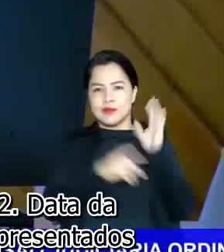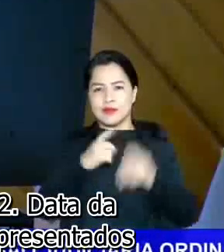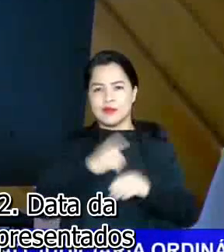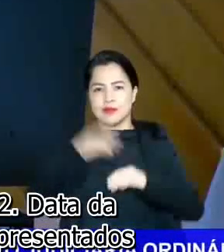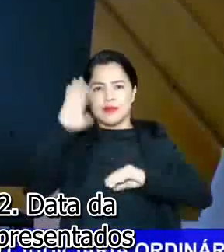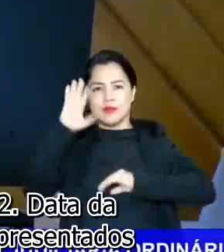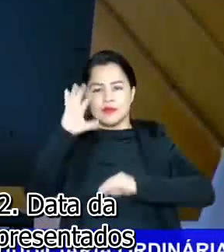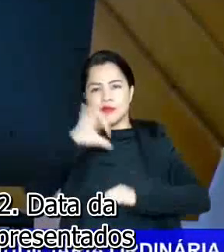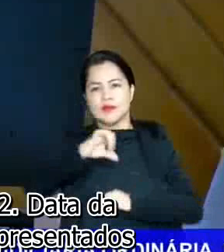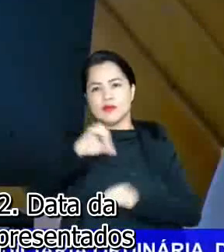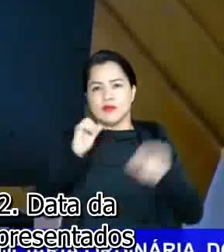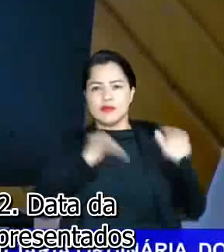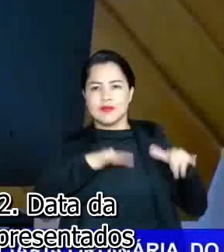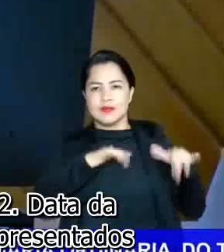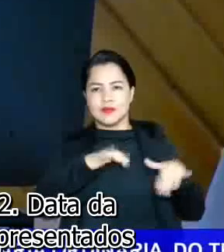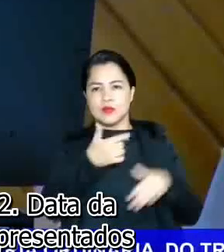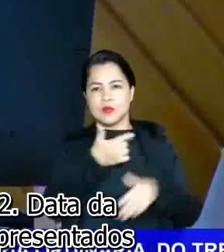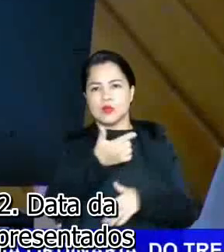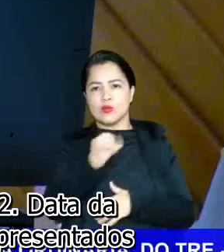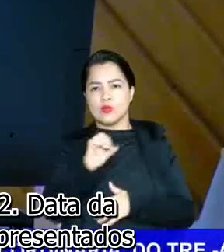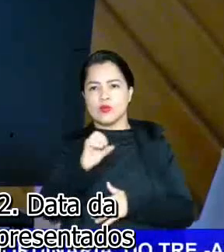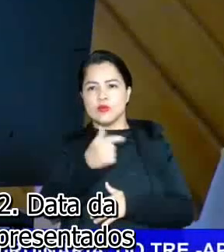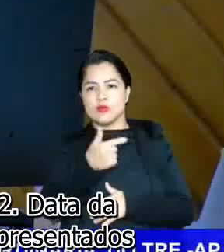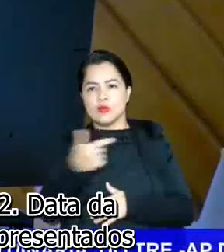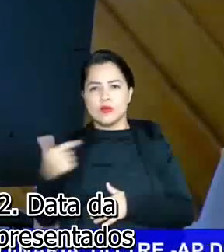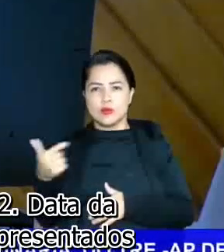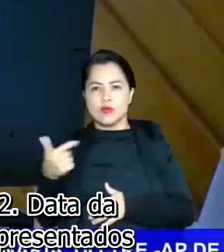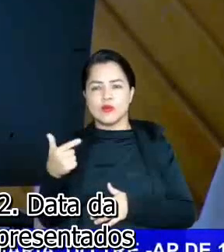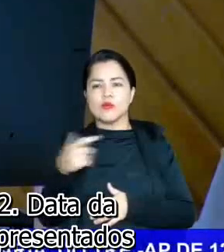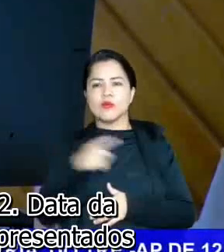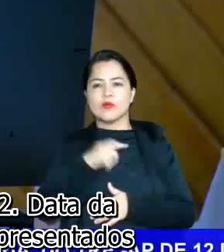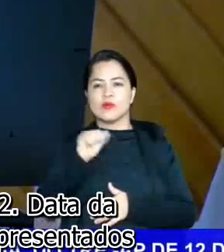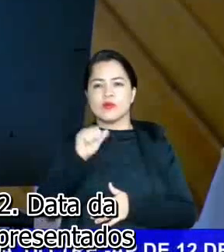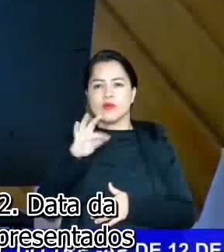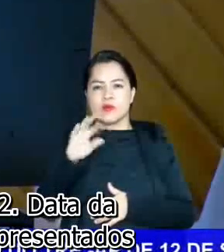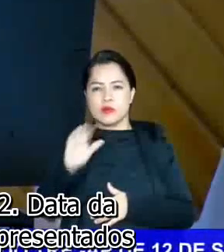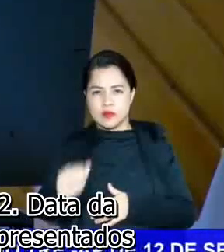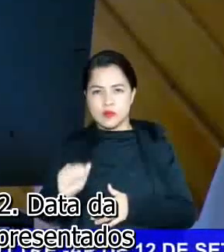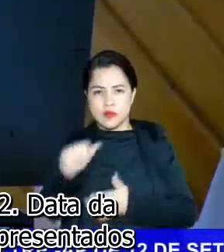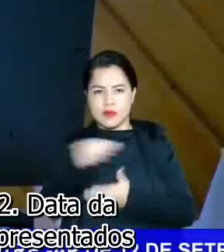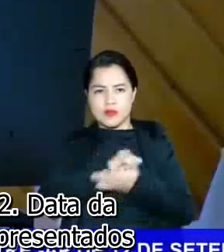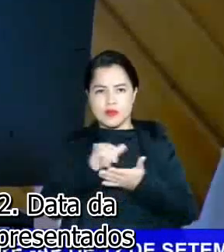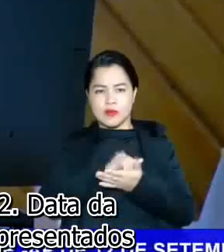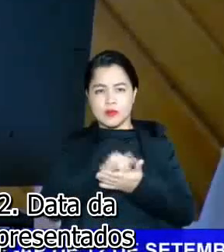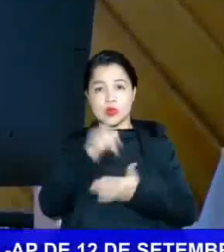de setembro de 2022, data da suposta assinatura dos termos, mas